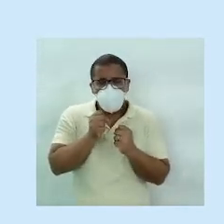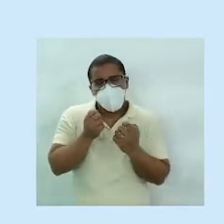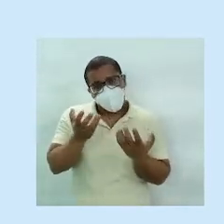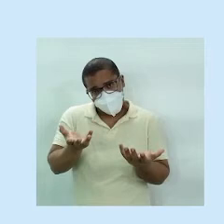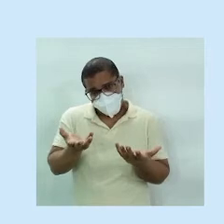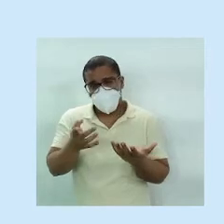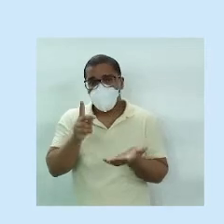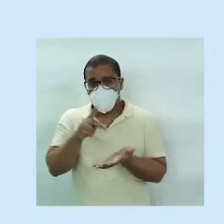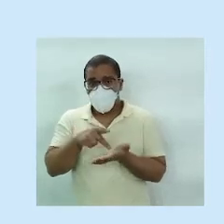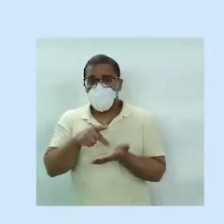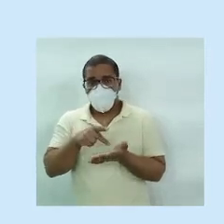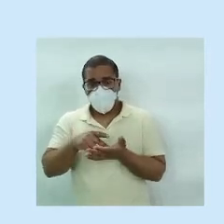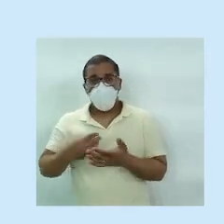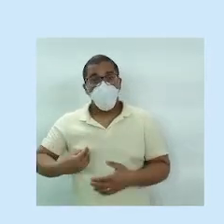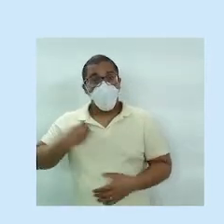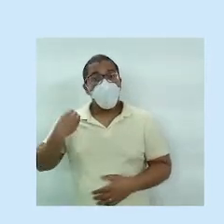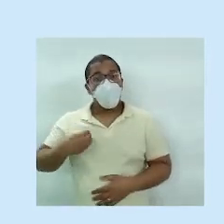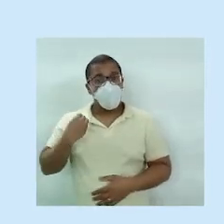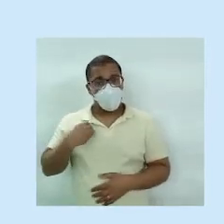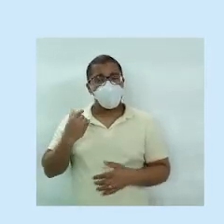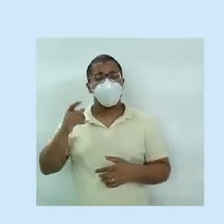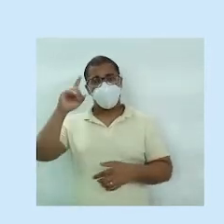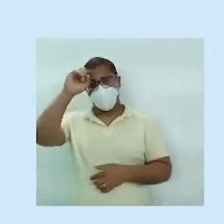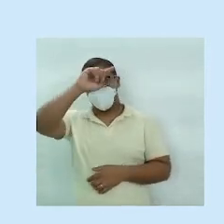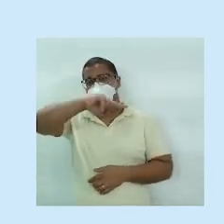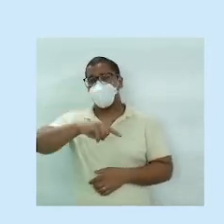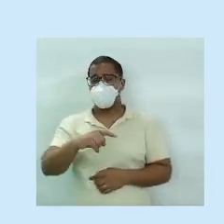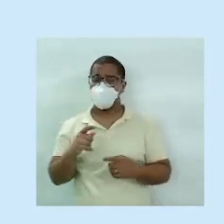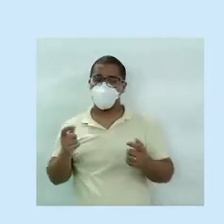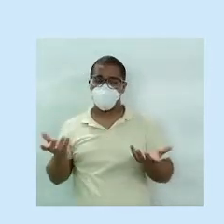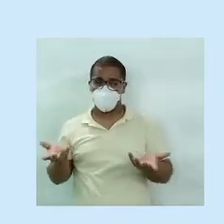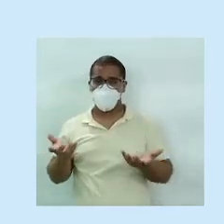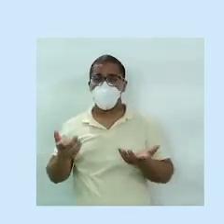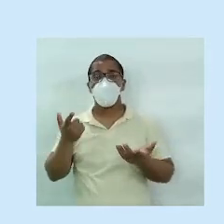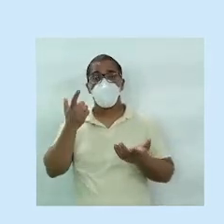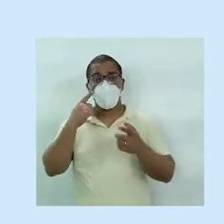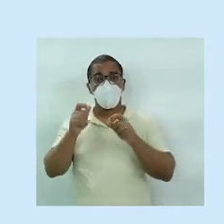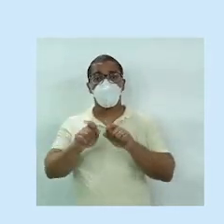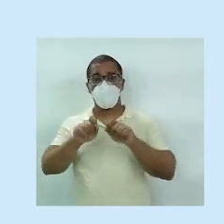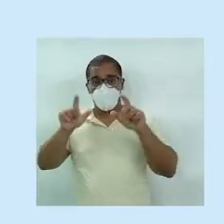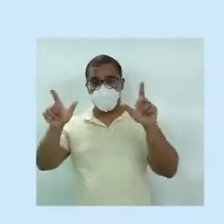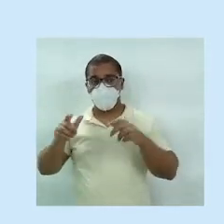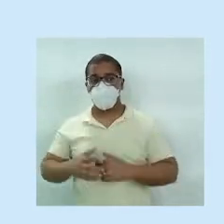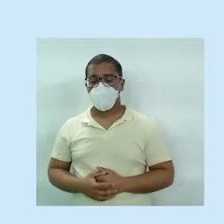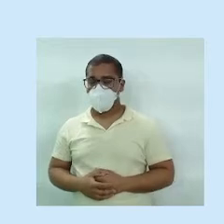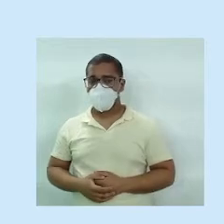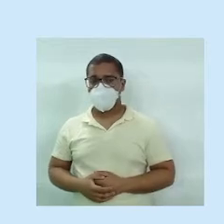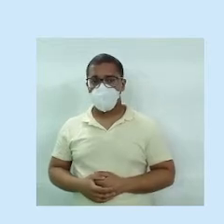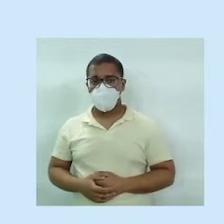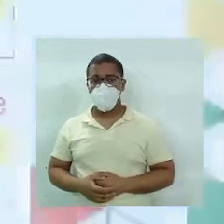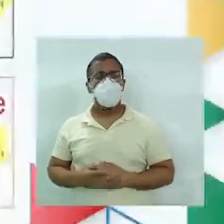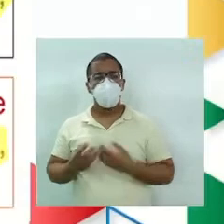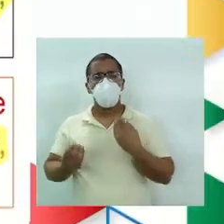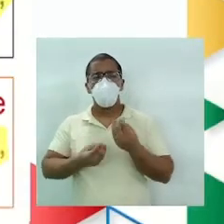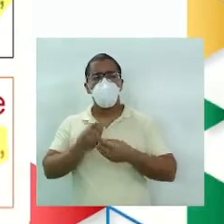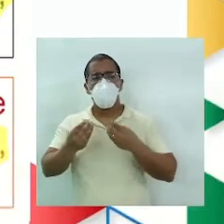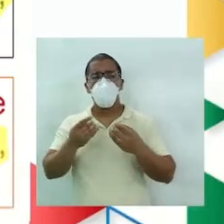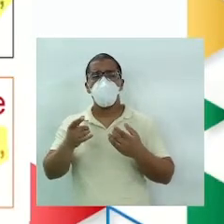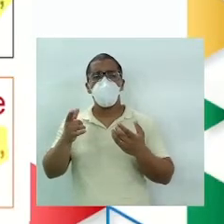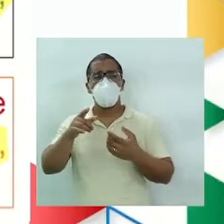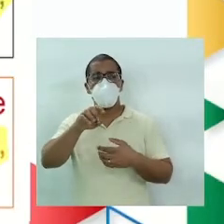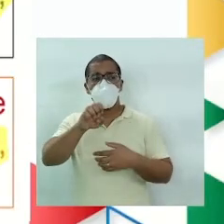realmente a sobrevivência seria muito complicada, tá certo? Vamos lá, na tela. Como ocorre o efeito